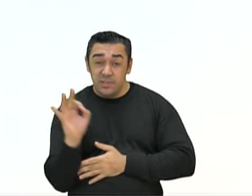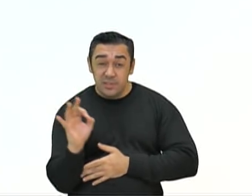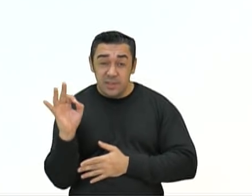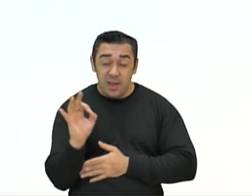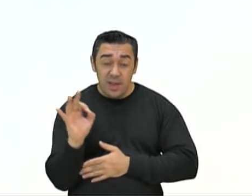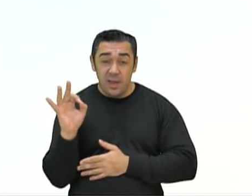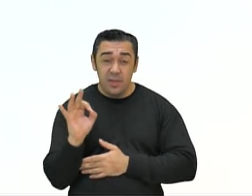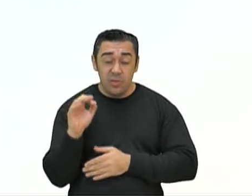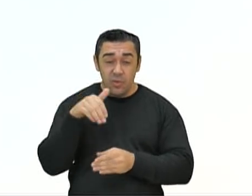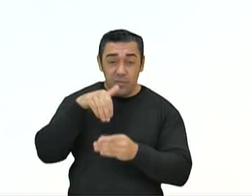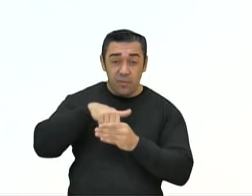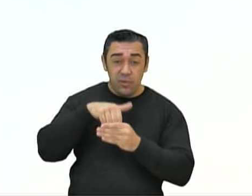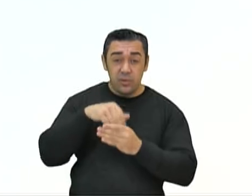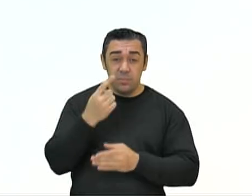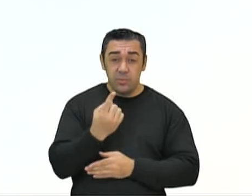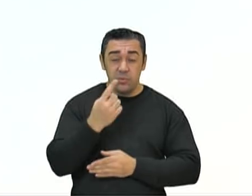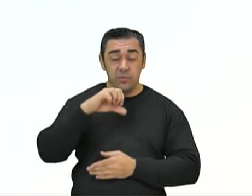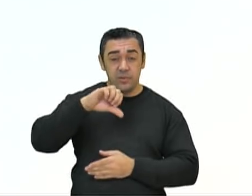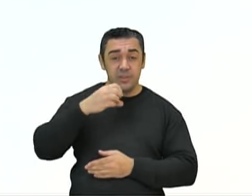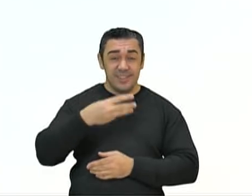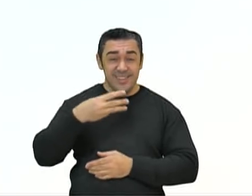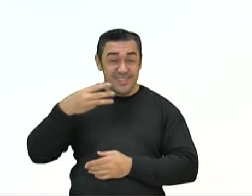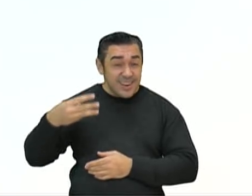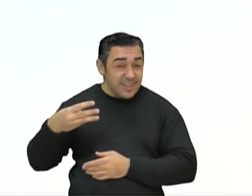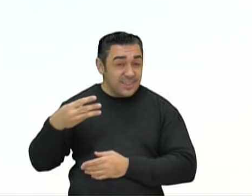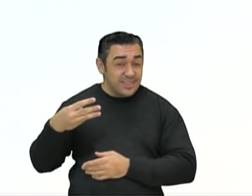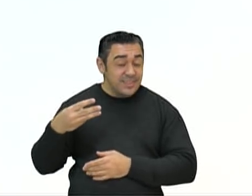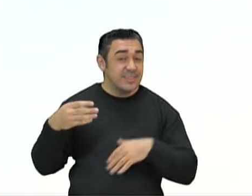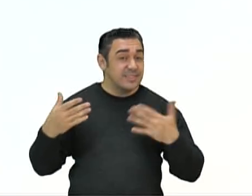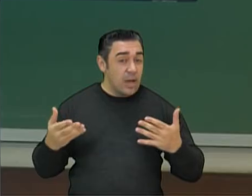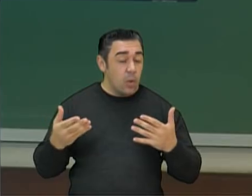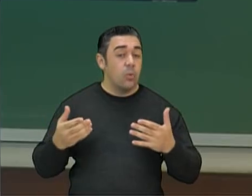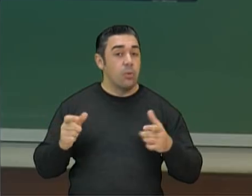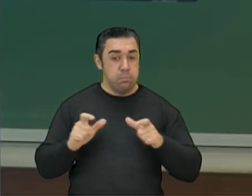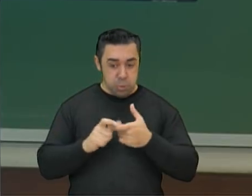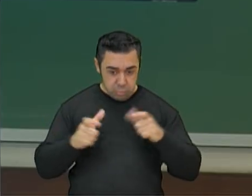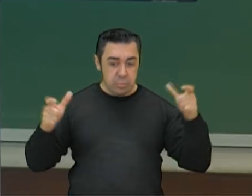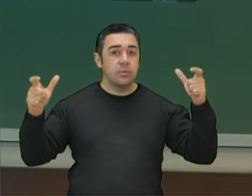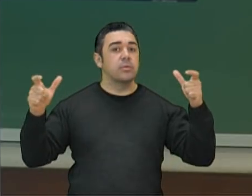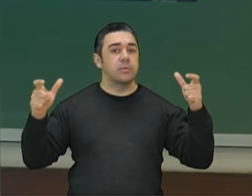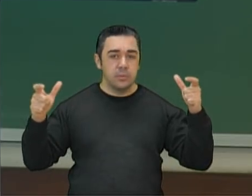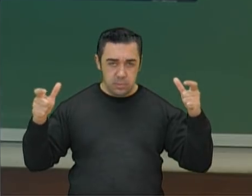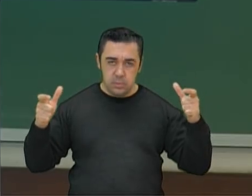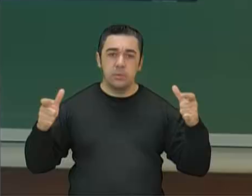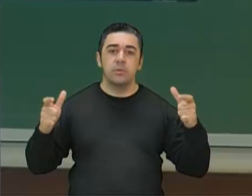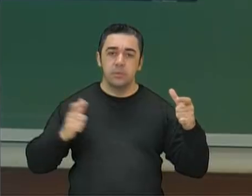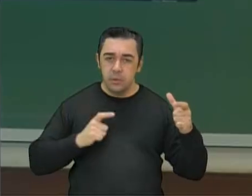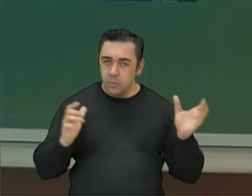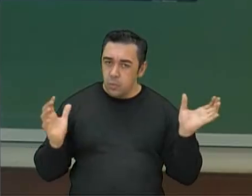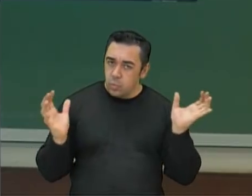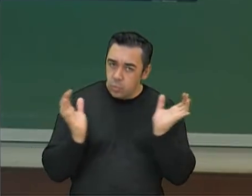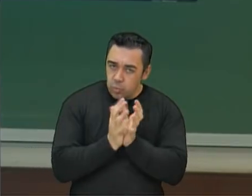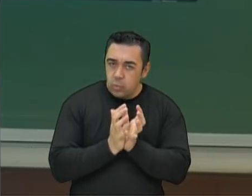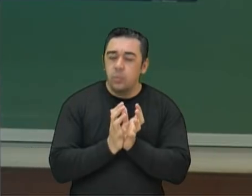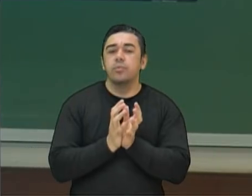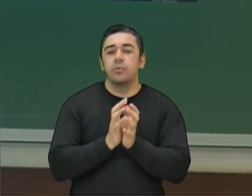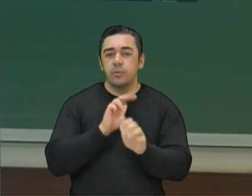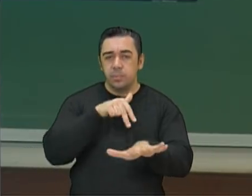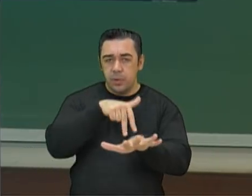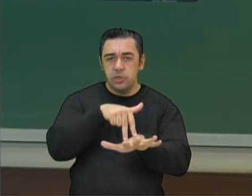44% dos votos em 1933. Então, você tem um crescimento enorme dos nazistas em relação